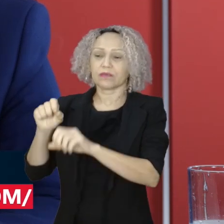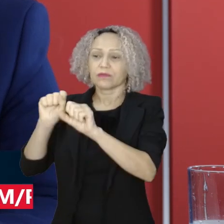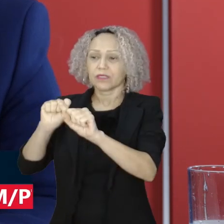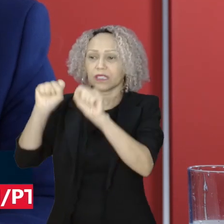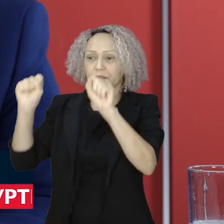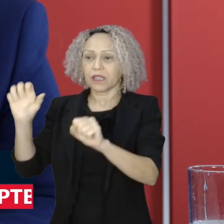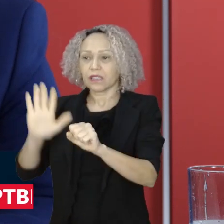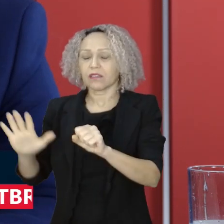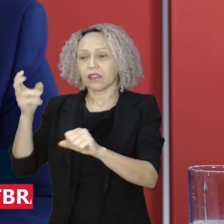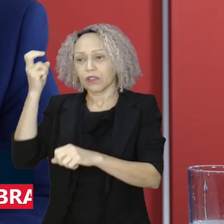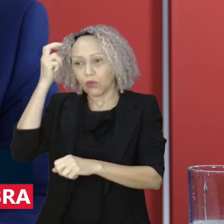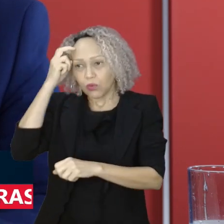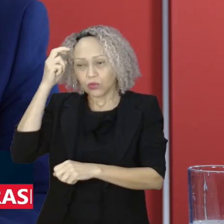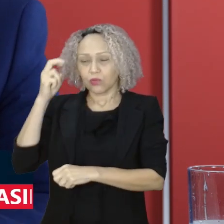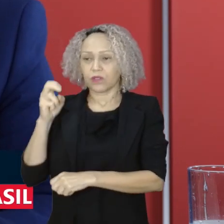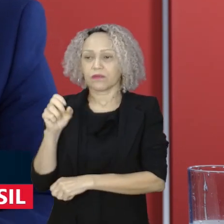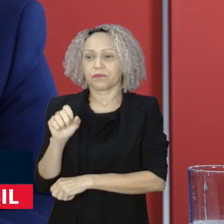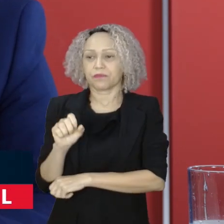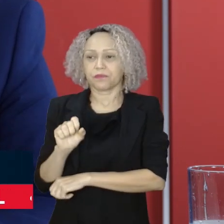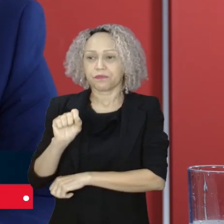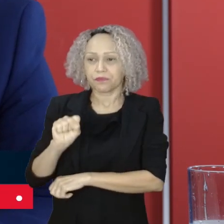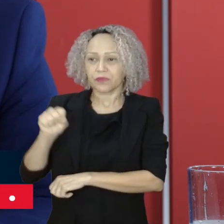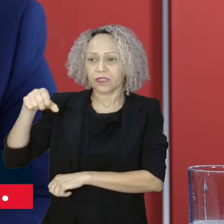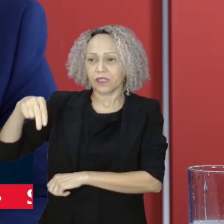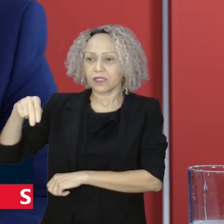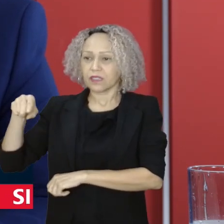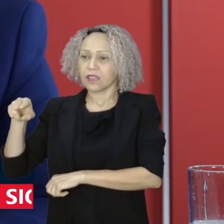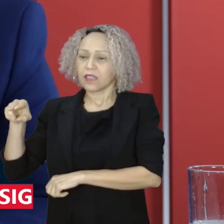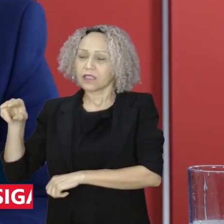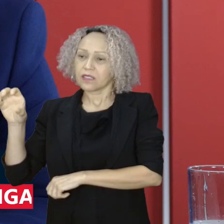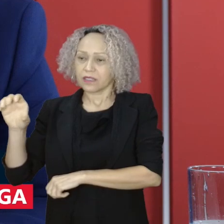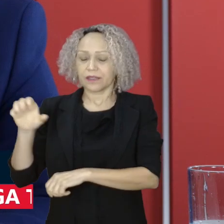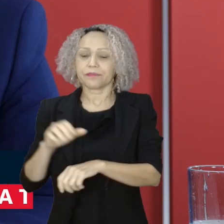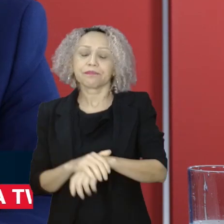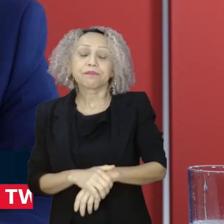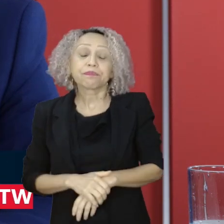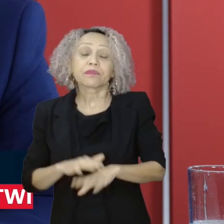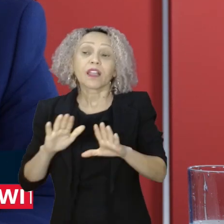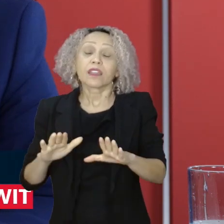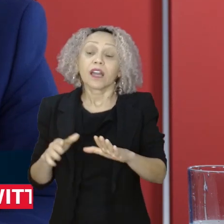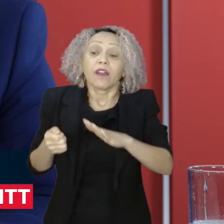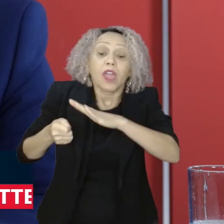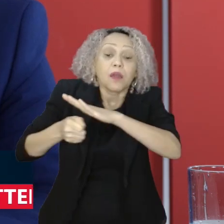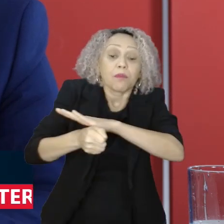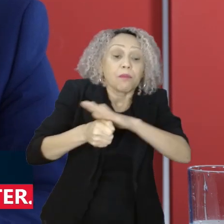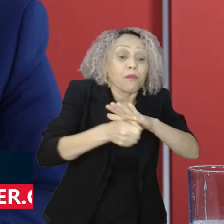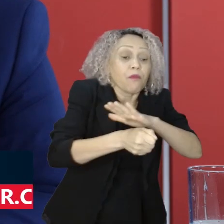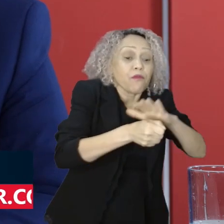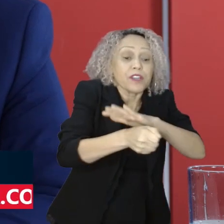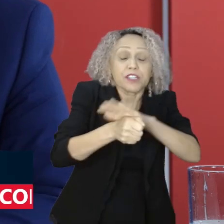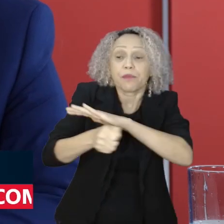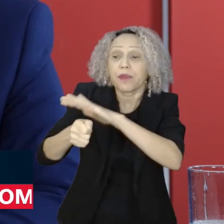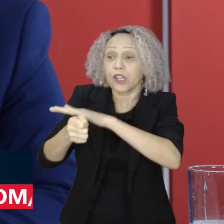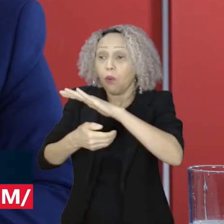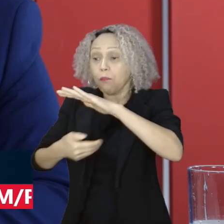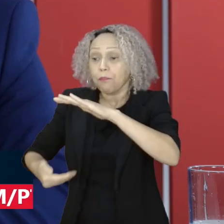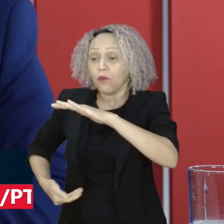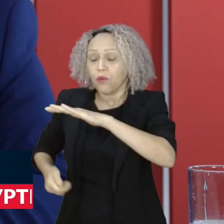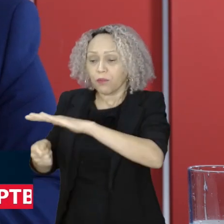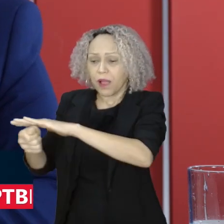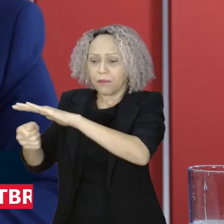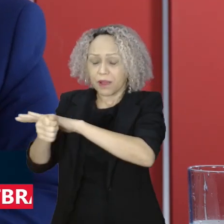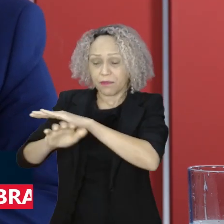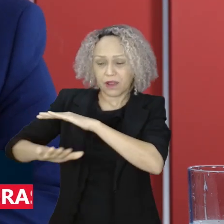uma articulação de gestão, qualificando a ação pública, o investimento público em cultura, garantindo o que a gente